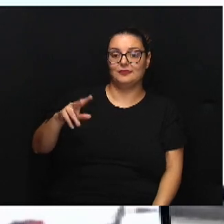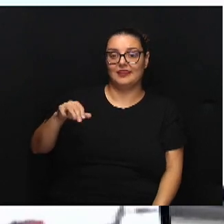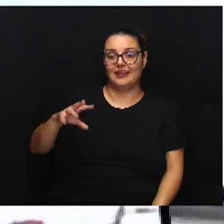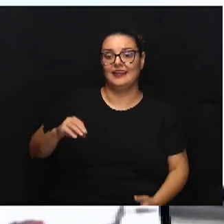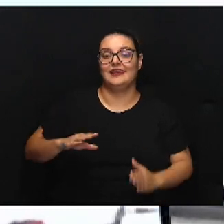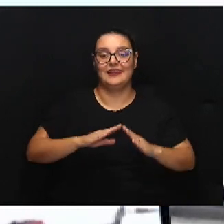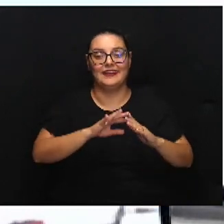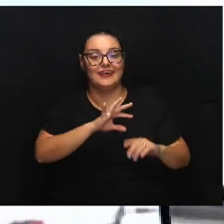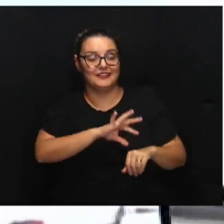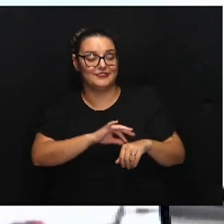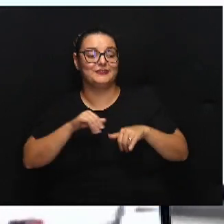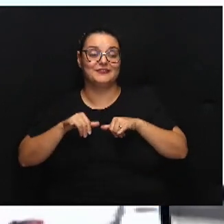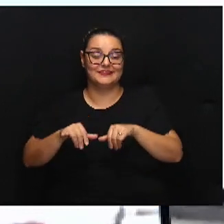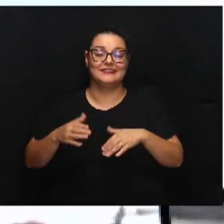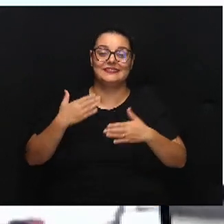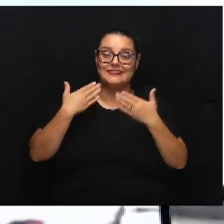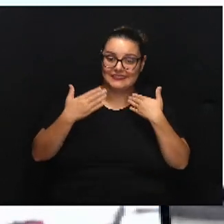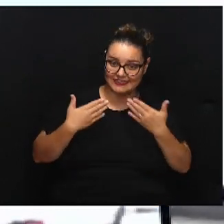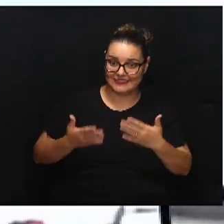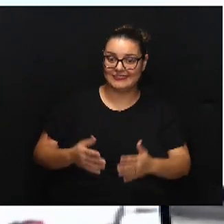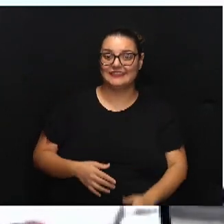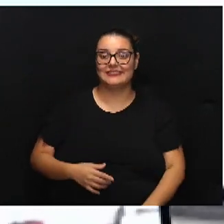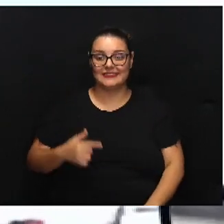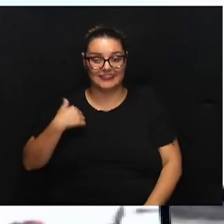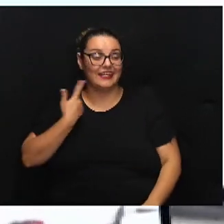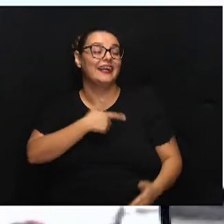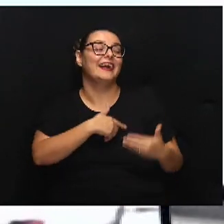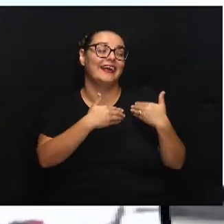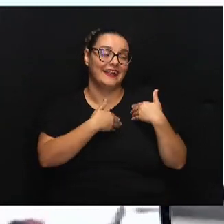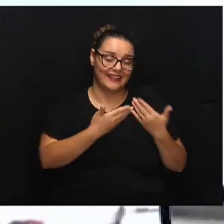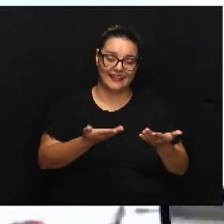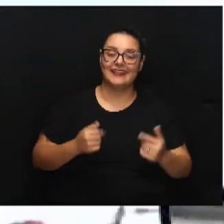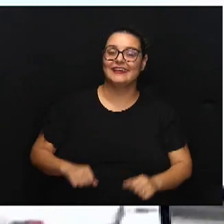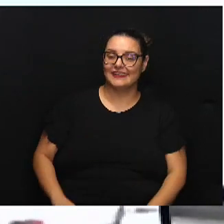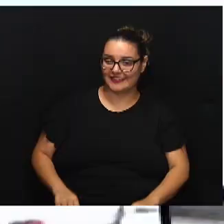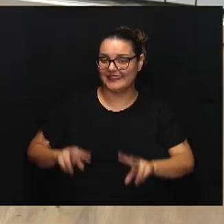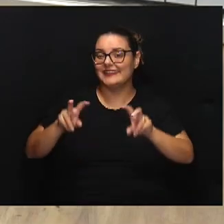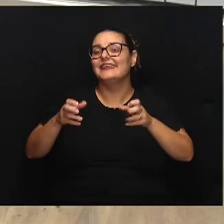do supermercado. É a nossa responsabilidade. Trazer esse assunto de